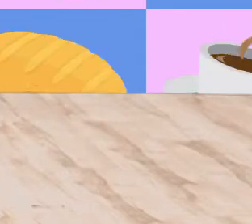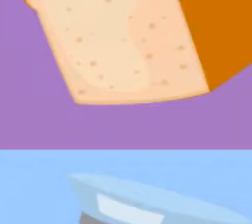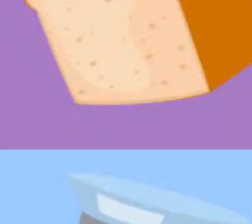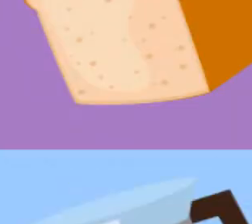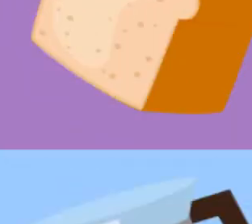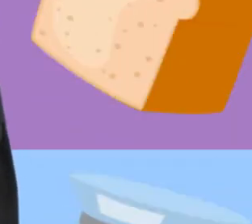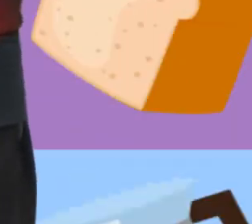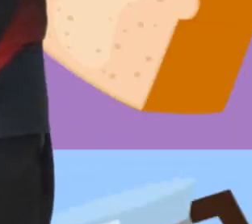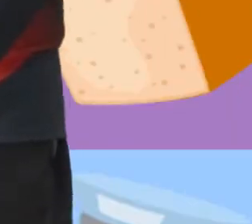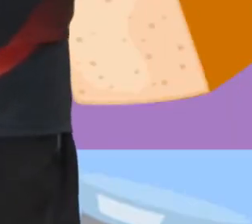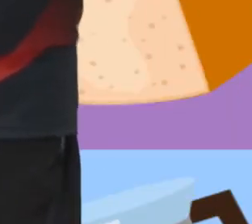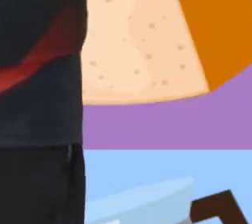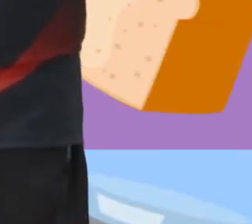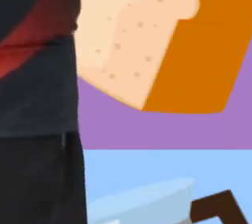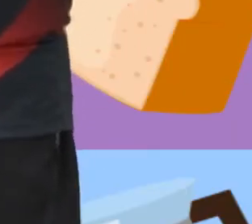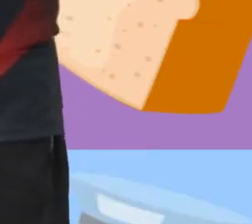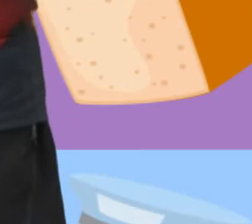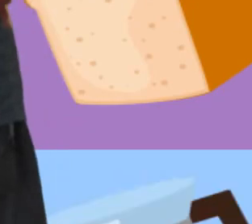Eu.